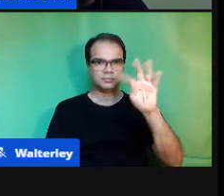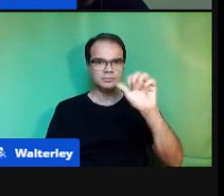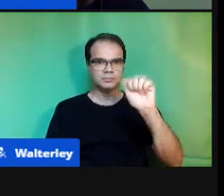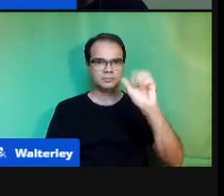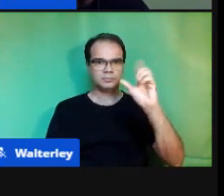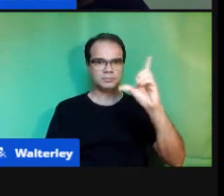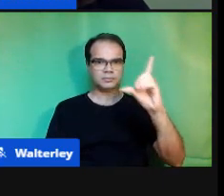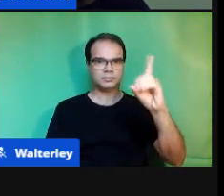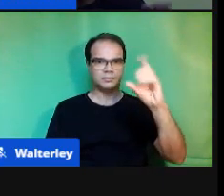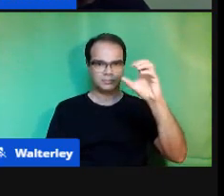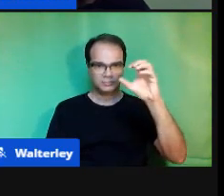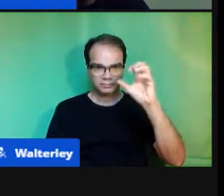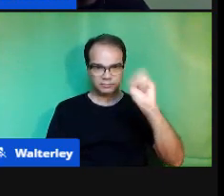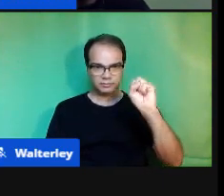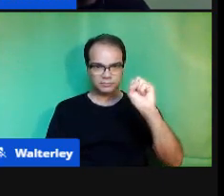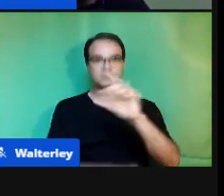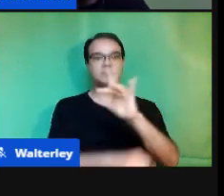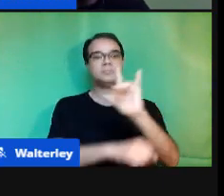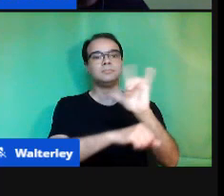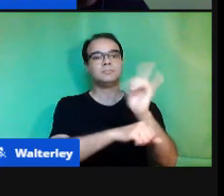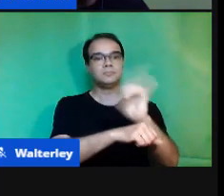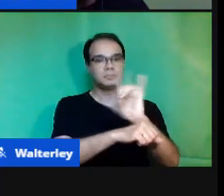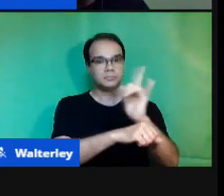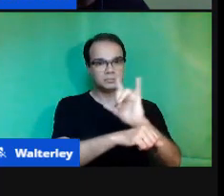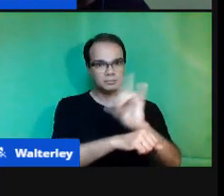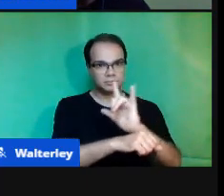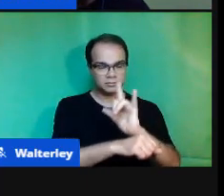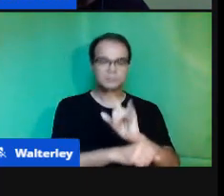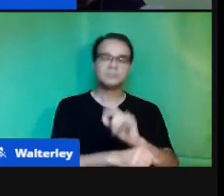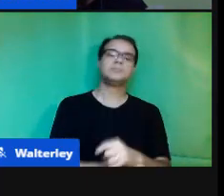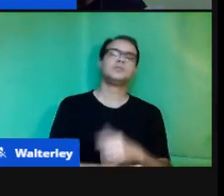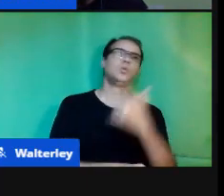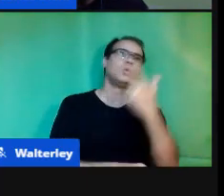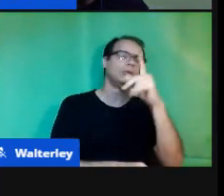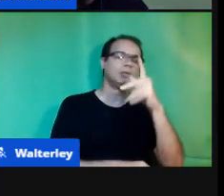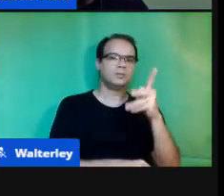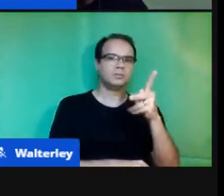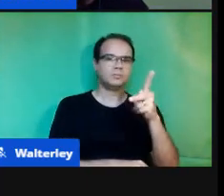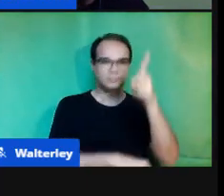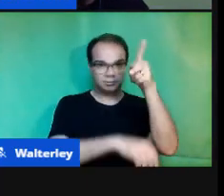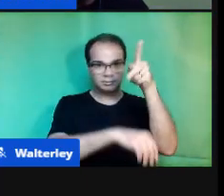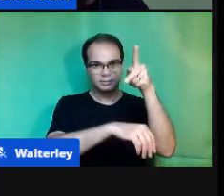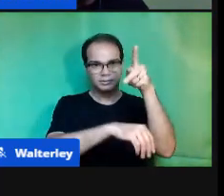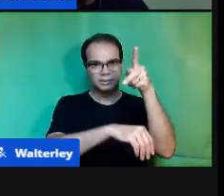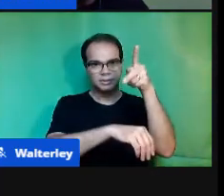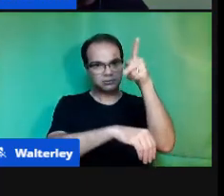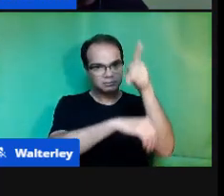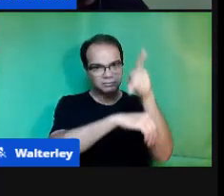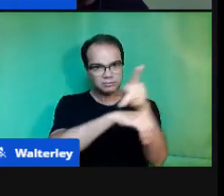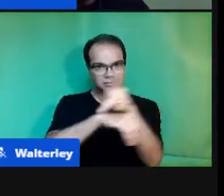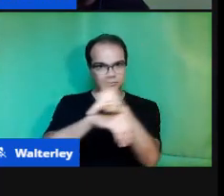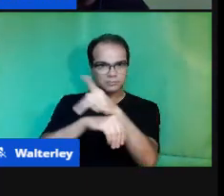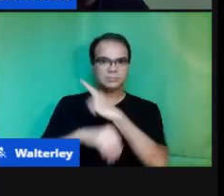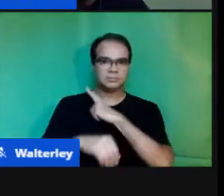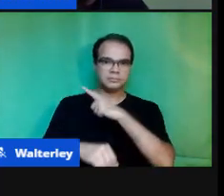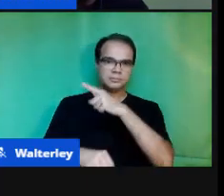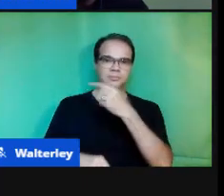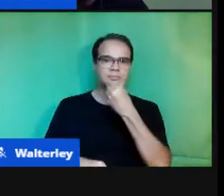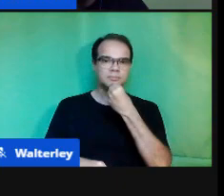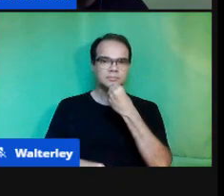brasileiros, documentarista, cineasta. Então, ele é muito interessante. Vamos assistir aqui.